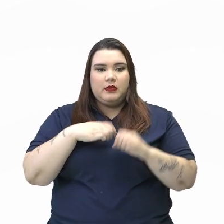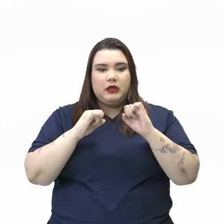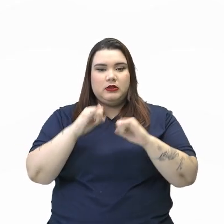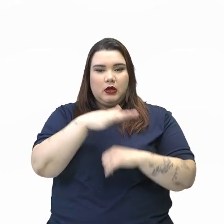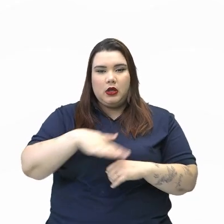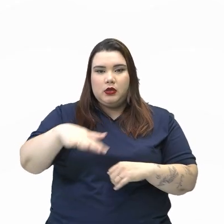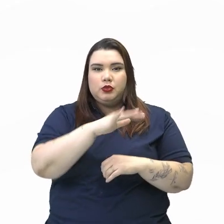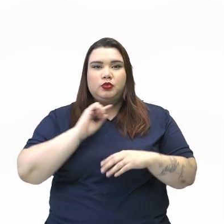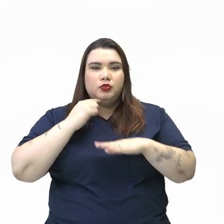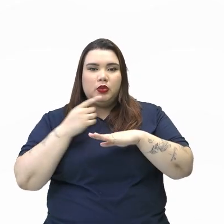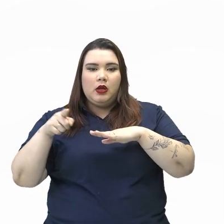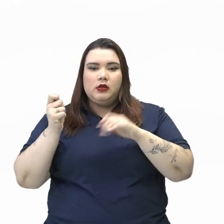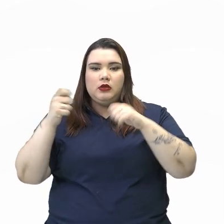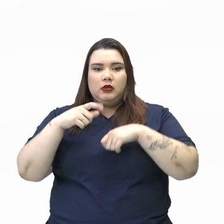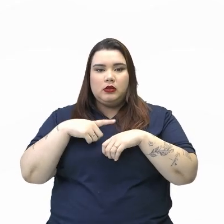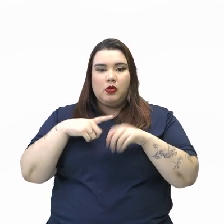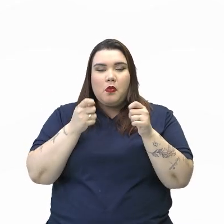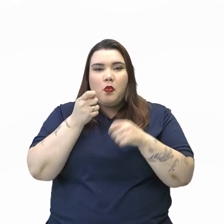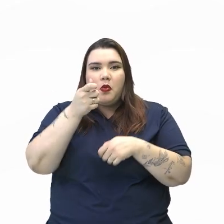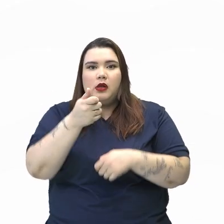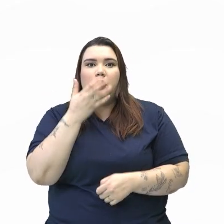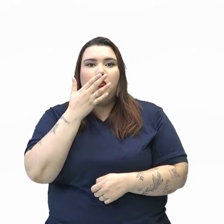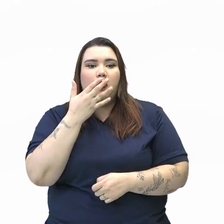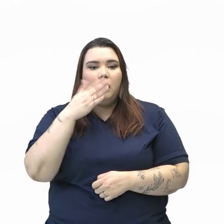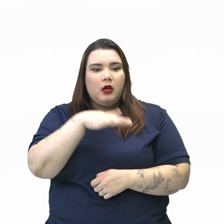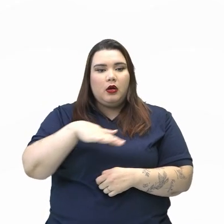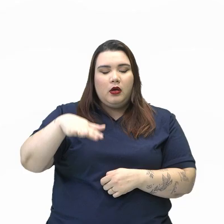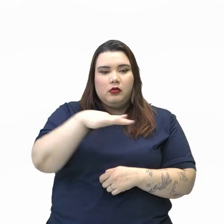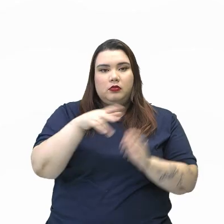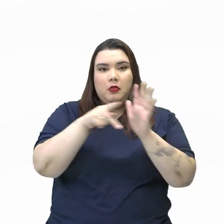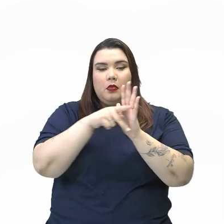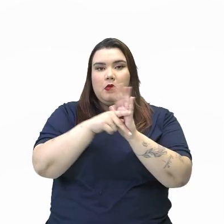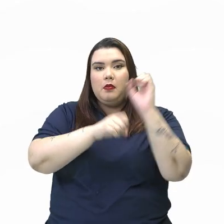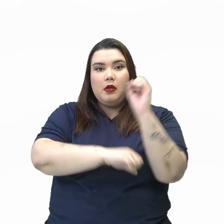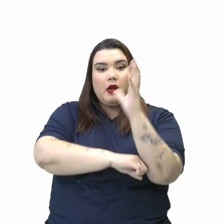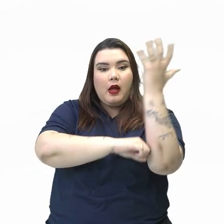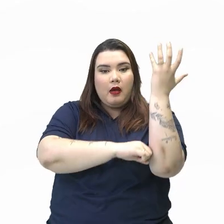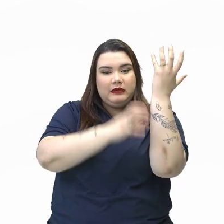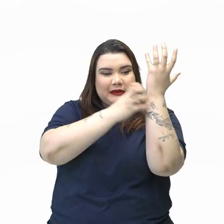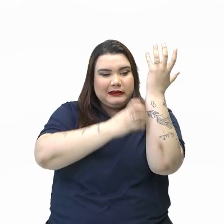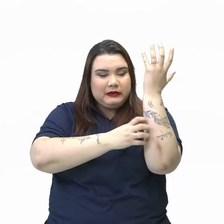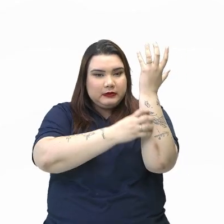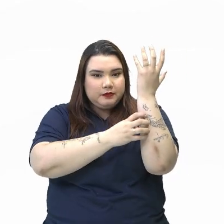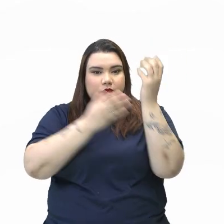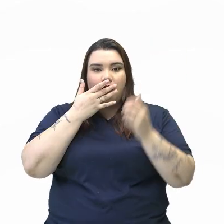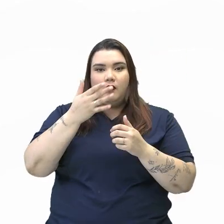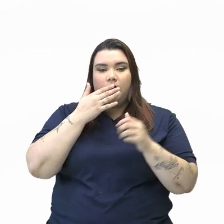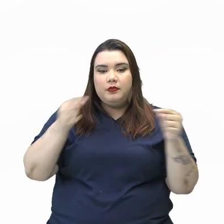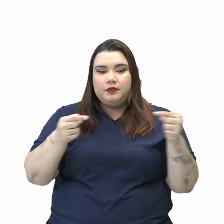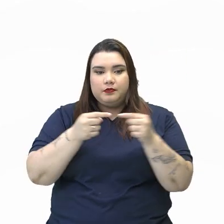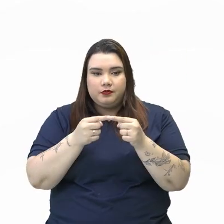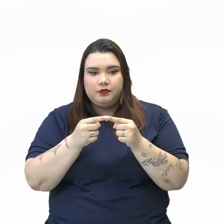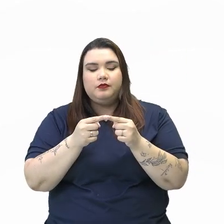contra os predadores. Elas ficam quase da cor aí do caule, né, da árvore poluída, e as mariposas clarinhas